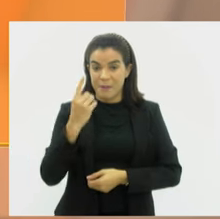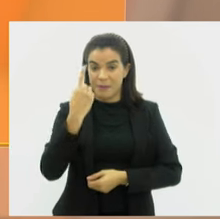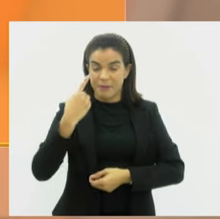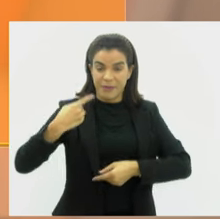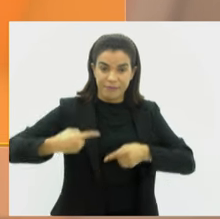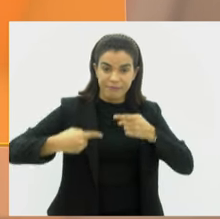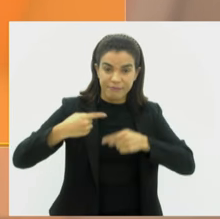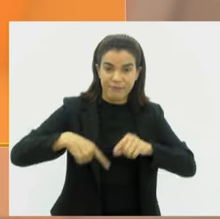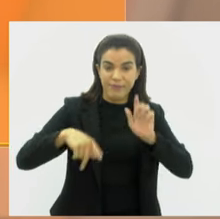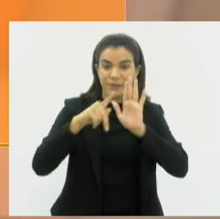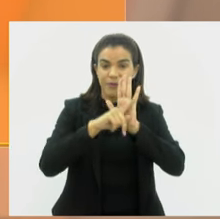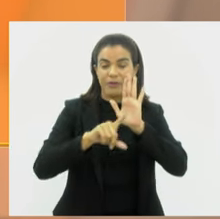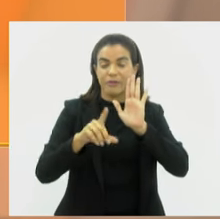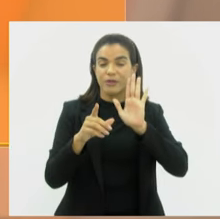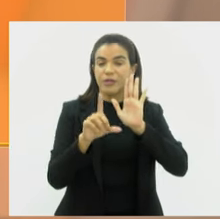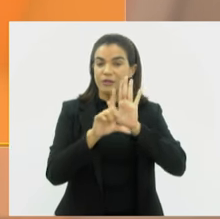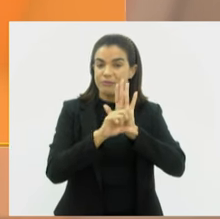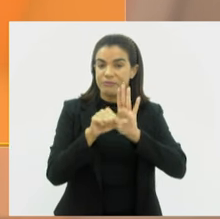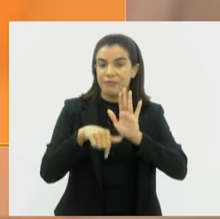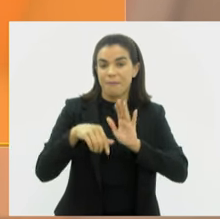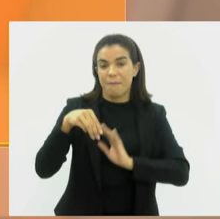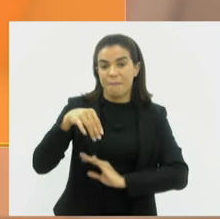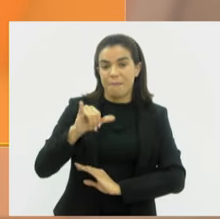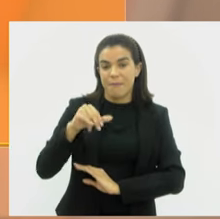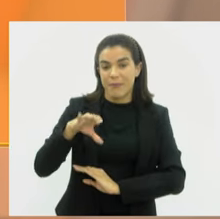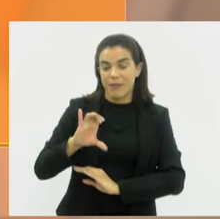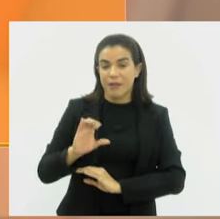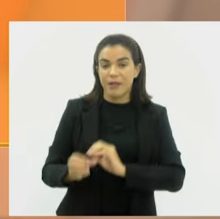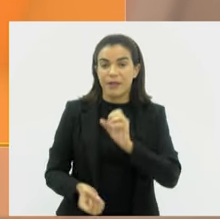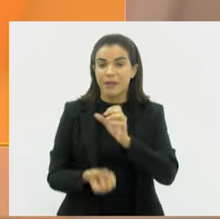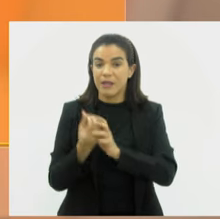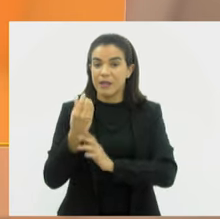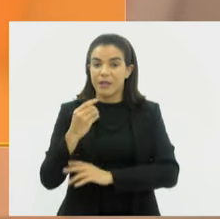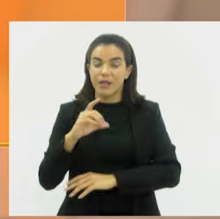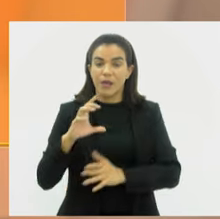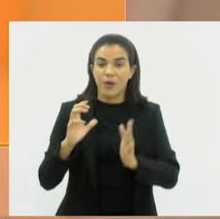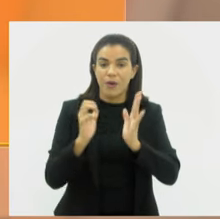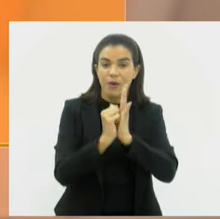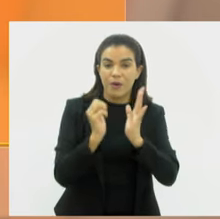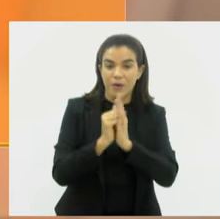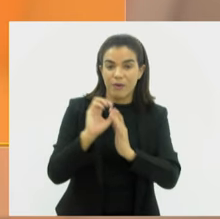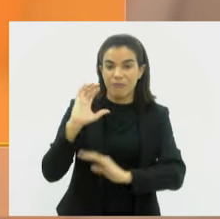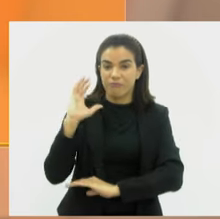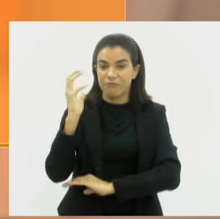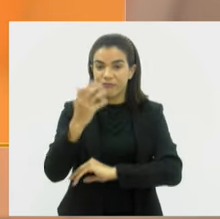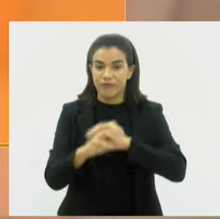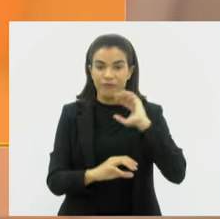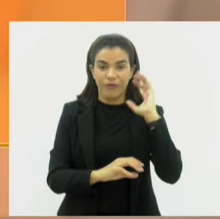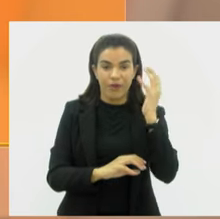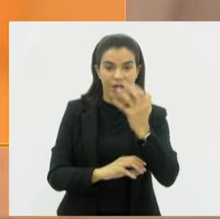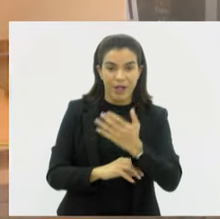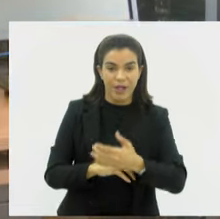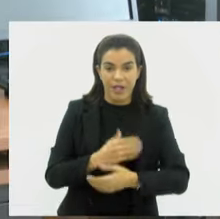discussão, projeto do deputado Carlos Mink, que cria um cadastro estadual de florestas públicas.